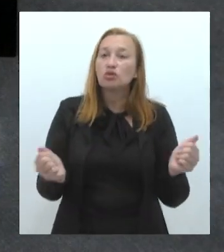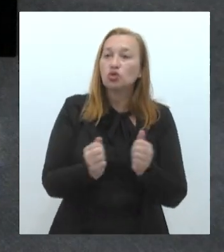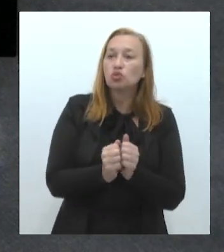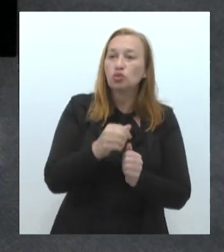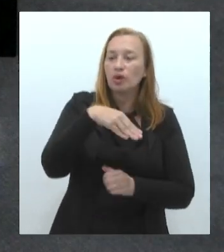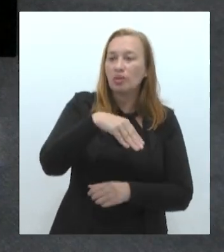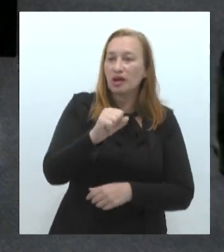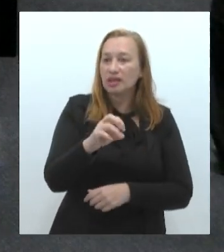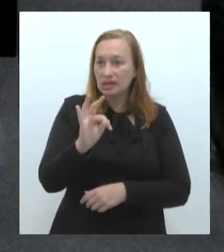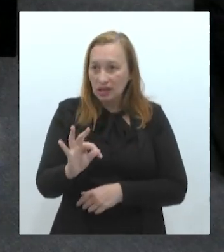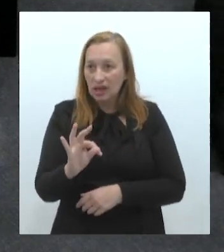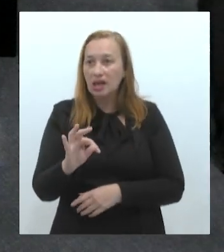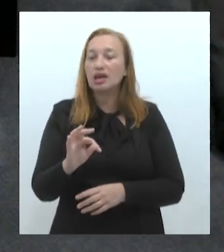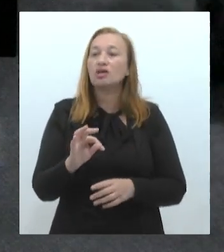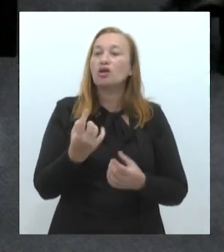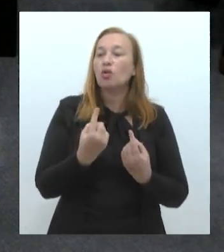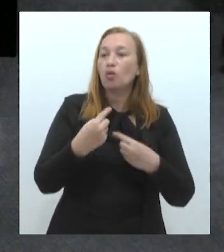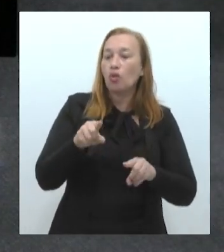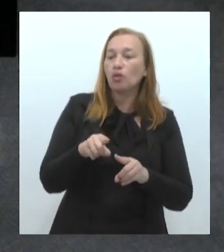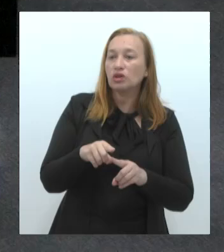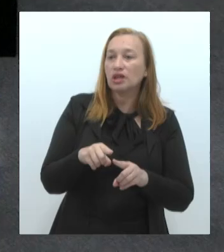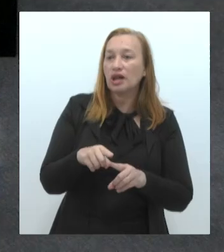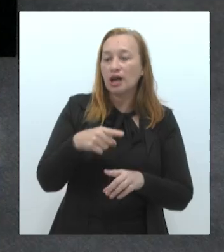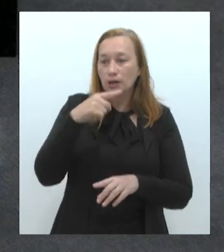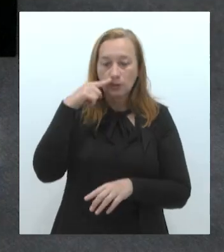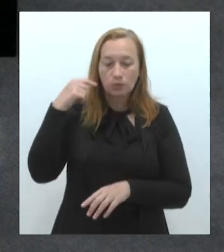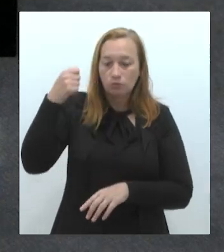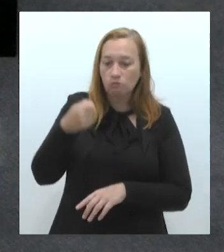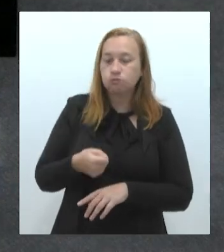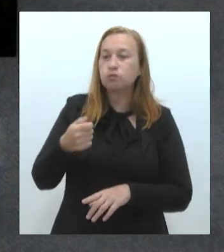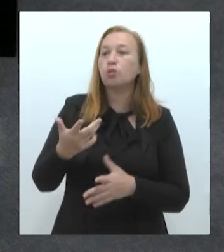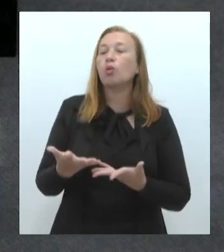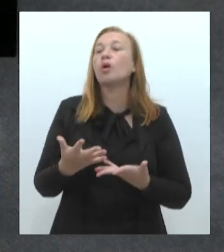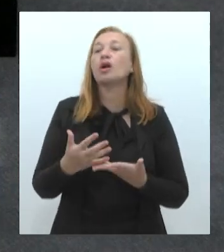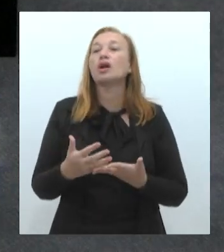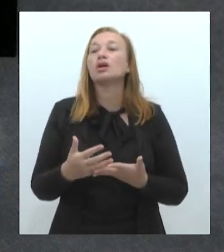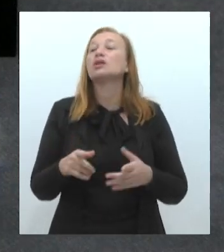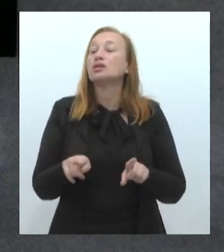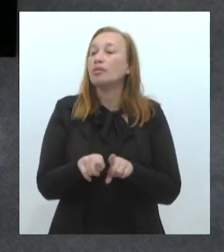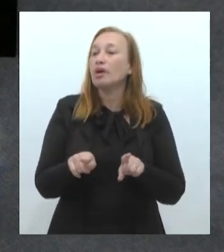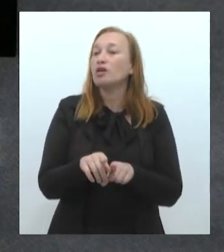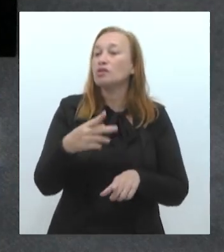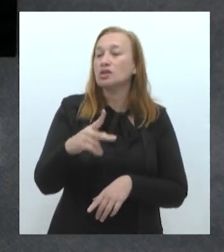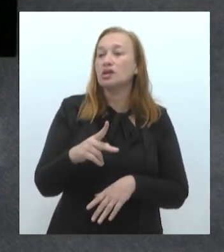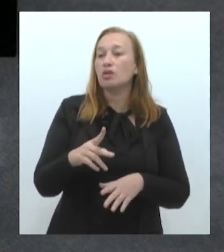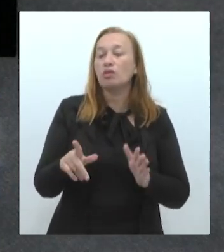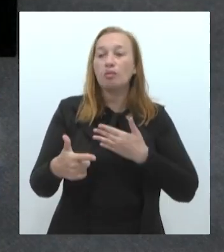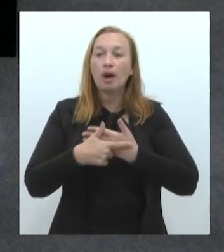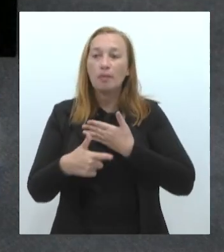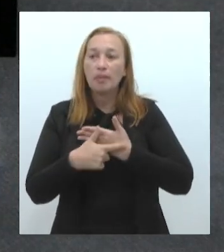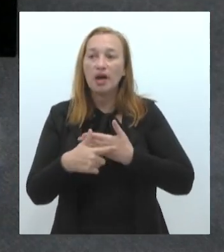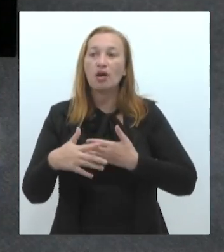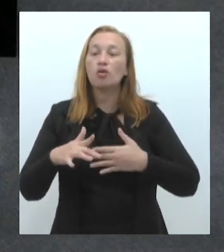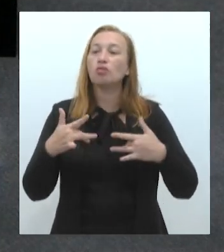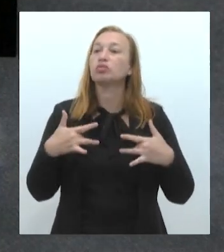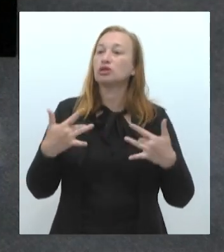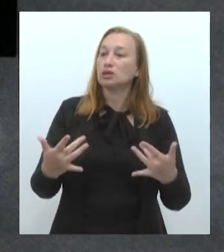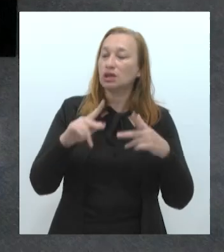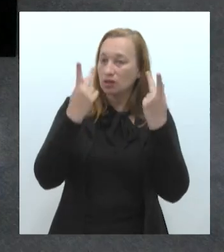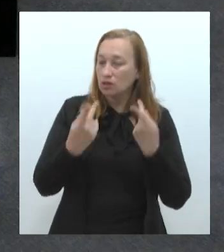contra a tortura, a ditadura, e pelo seu papel humanitário,